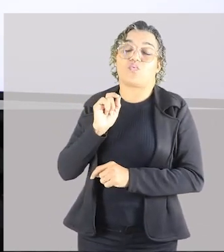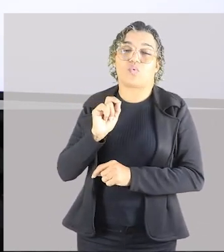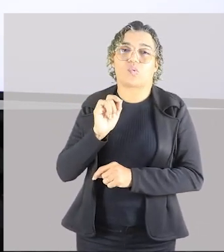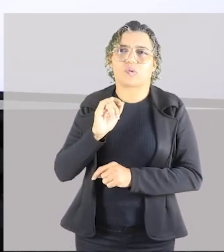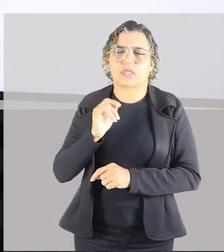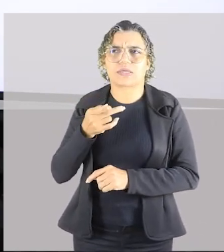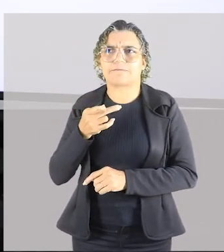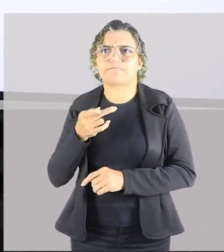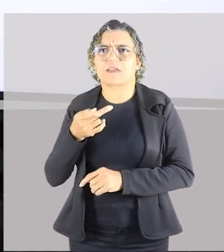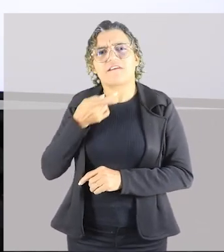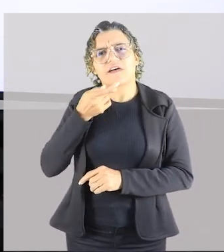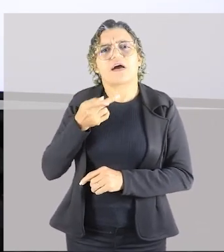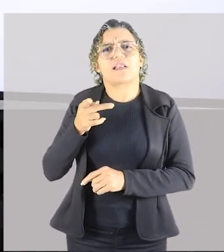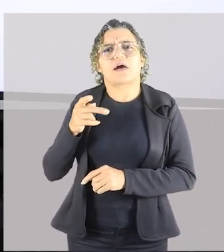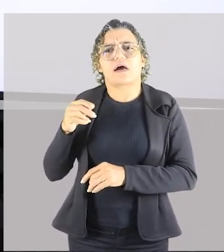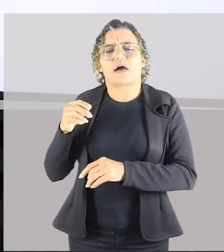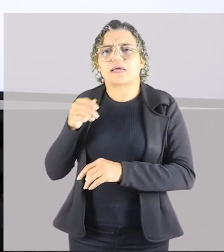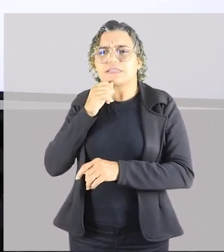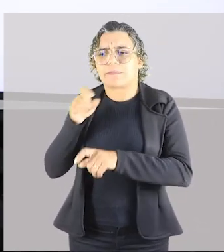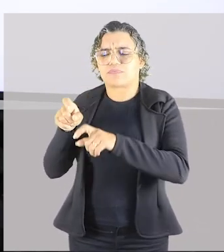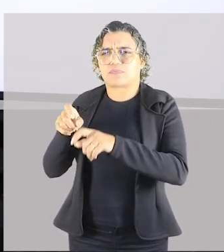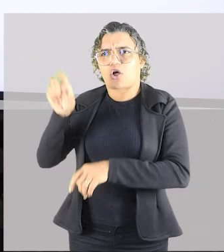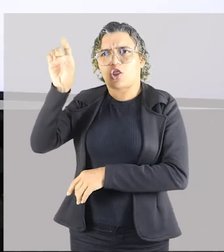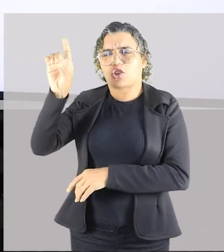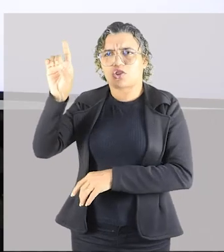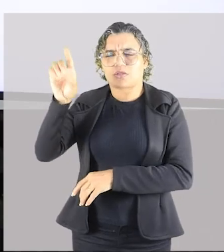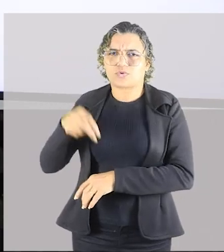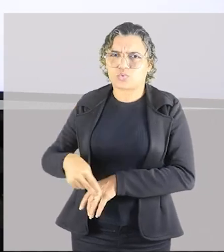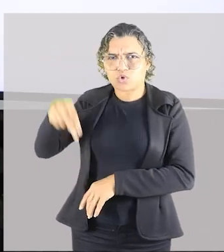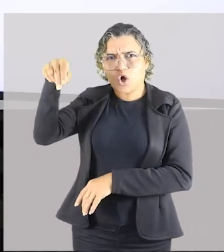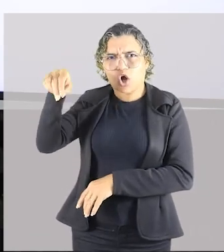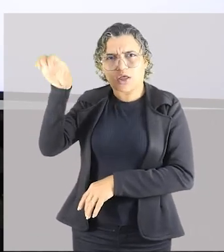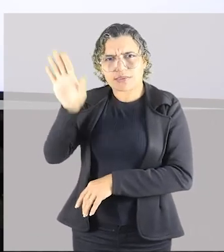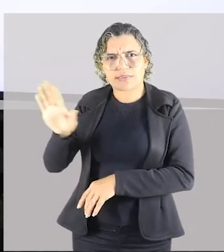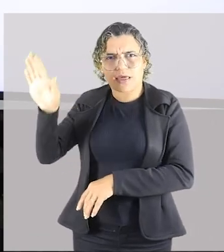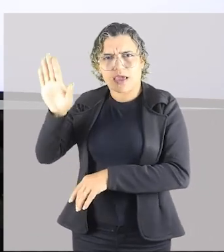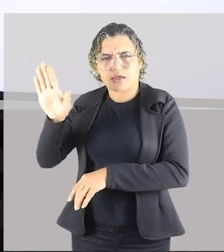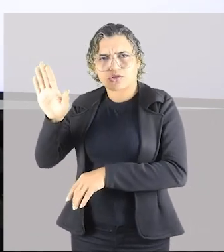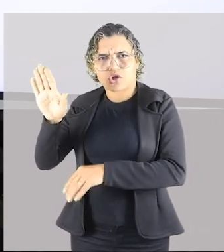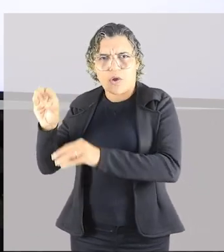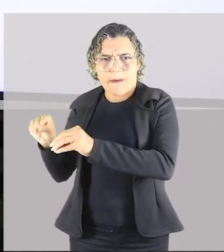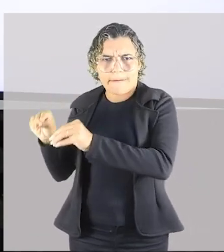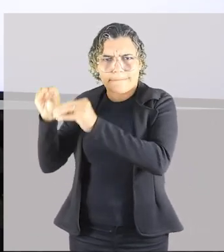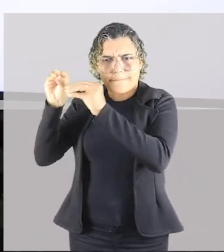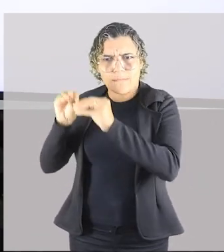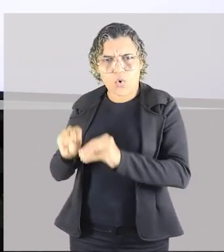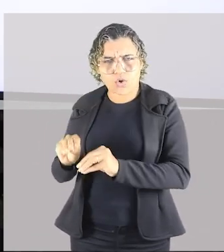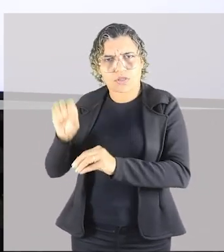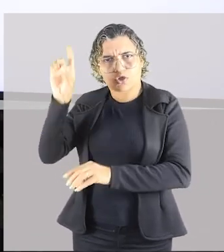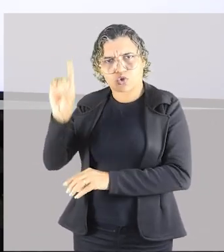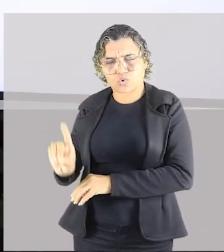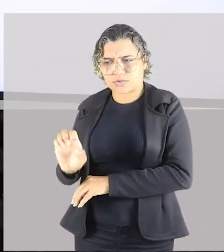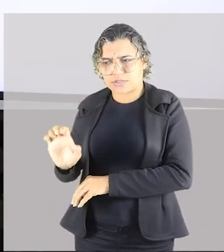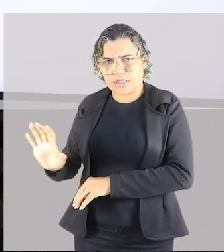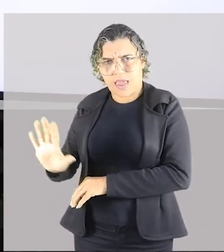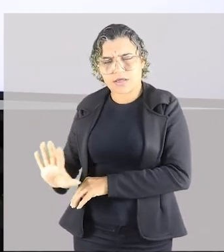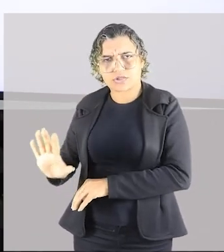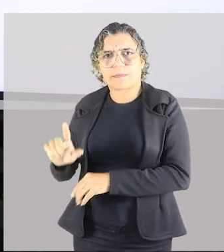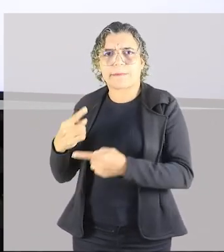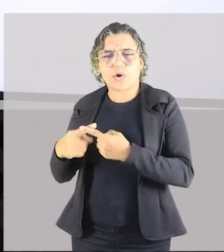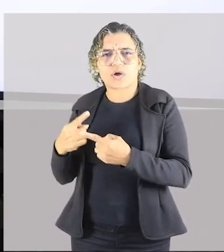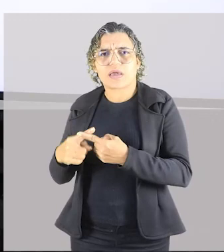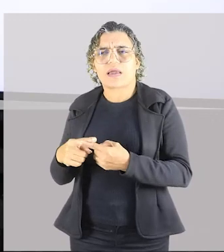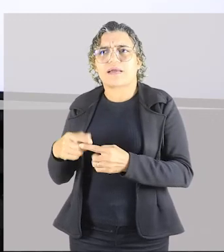um discurso de que a migração do Nordeste para o Sudeste é fruto da seca. A seca, na realidade, ela não criou o problema, ela só